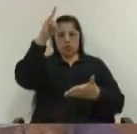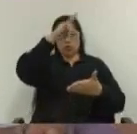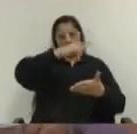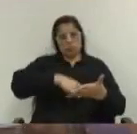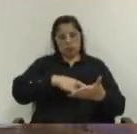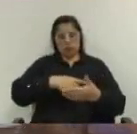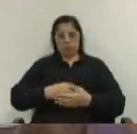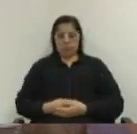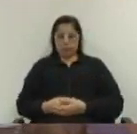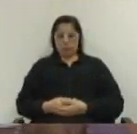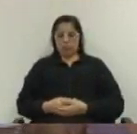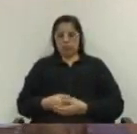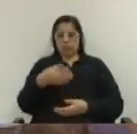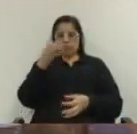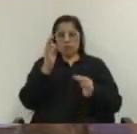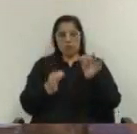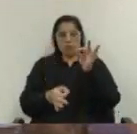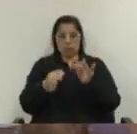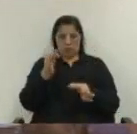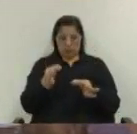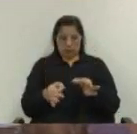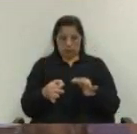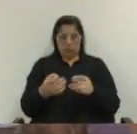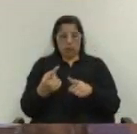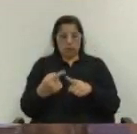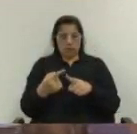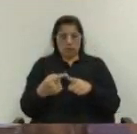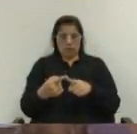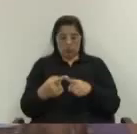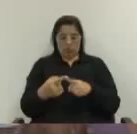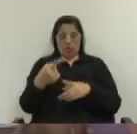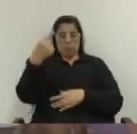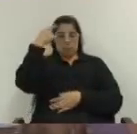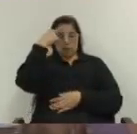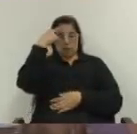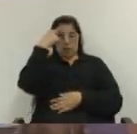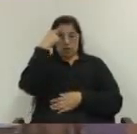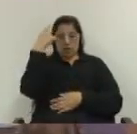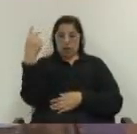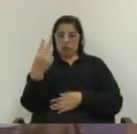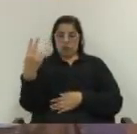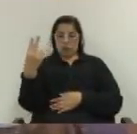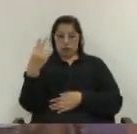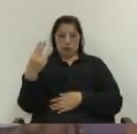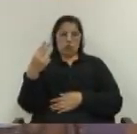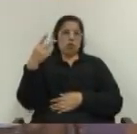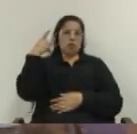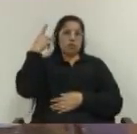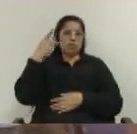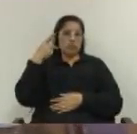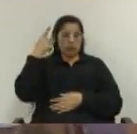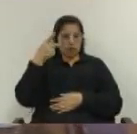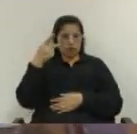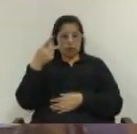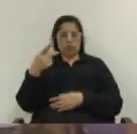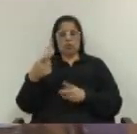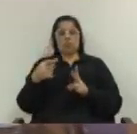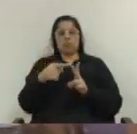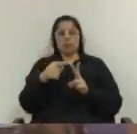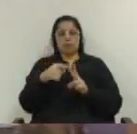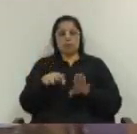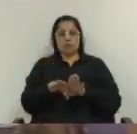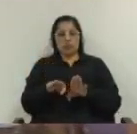Justificativa. E porque ambos têm que ser processados e onerados de seus cargos. O prefeito, usando de suas